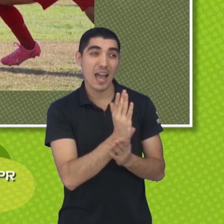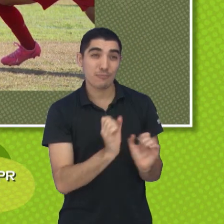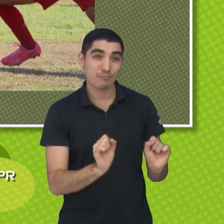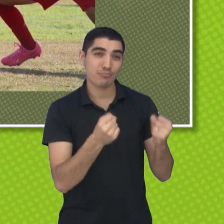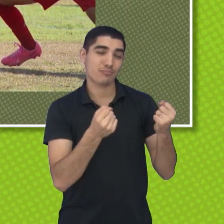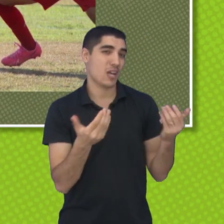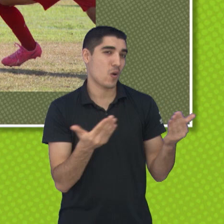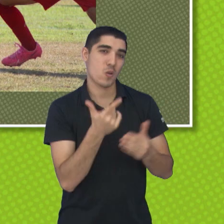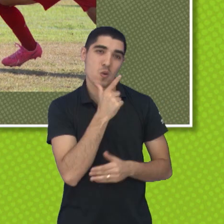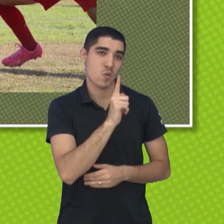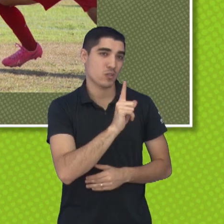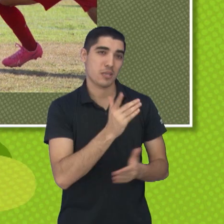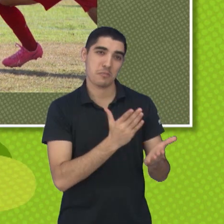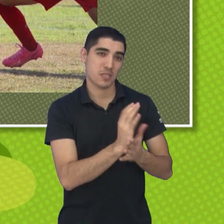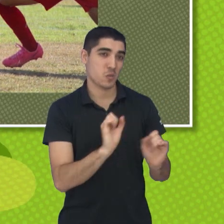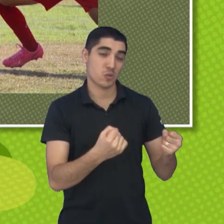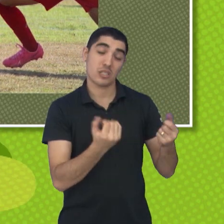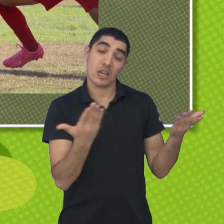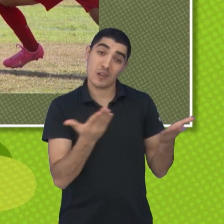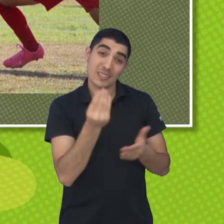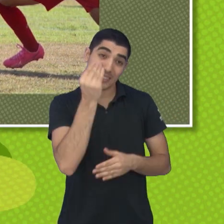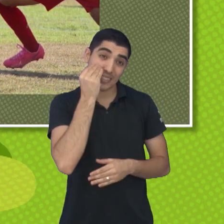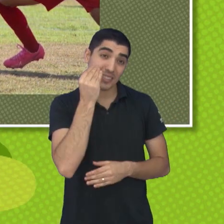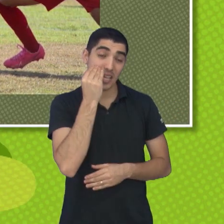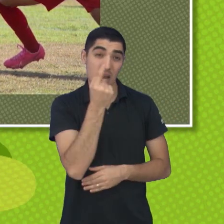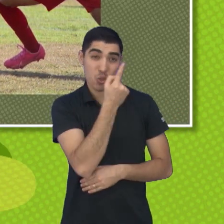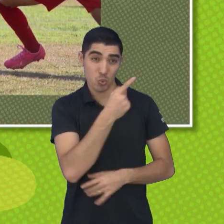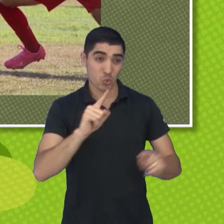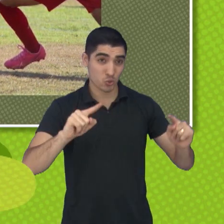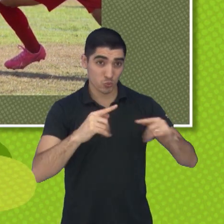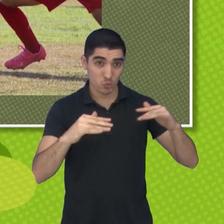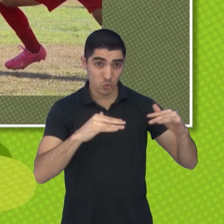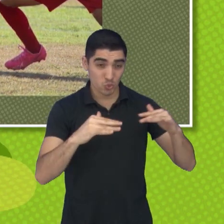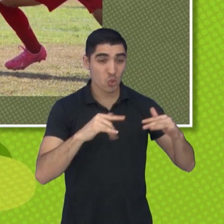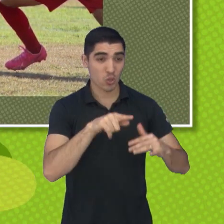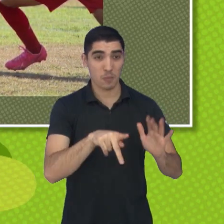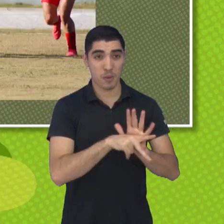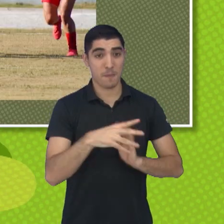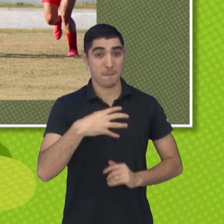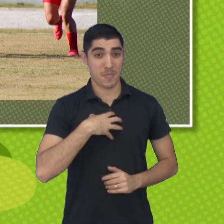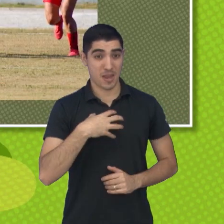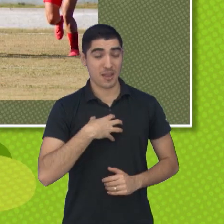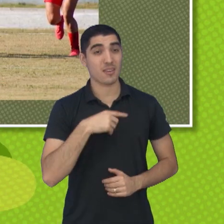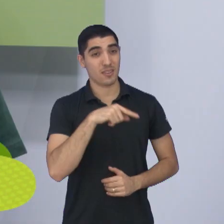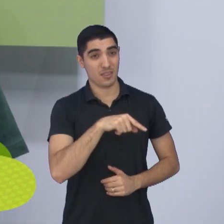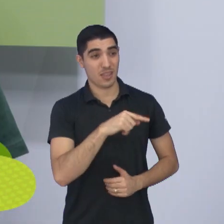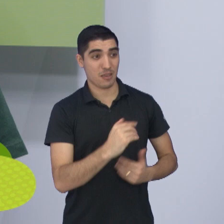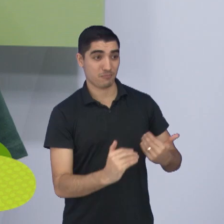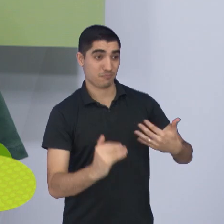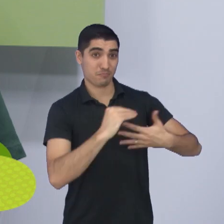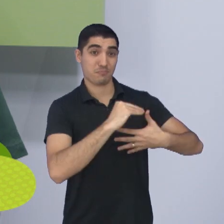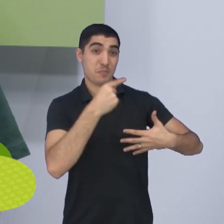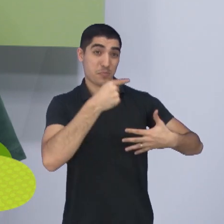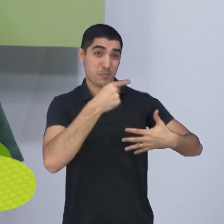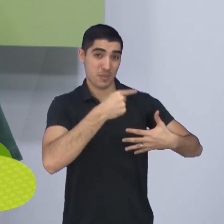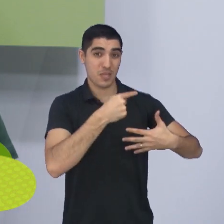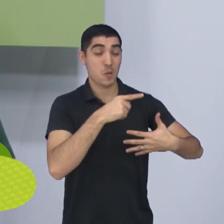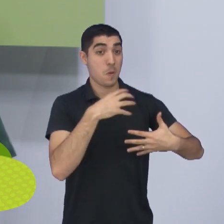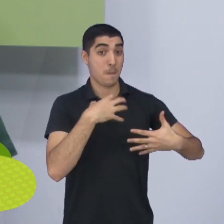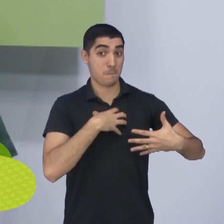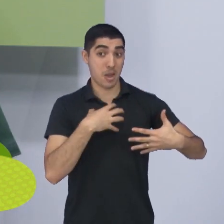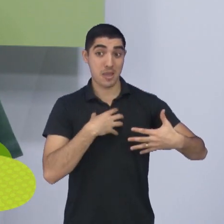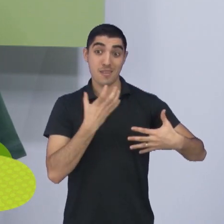mais. Então agora ir para a última rodada contra o Bahia, que é o líder do grupo, muito difícil. O Bahia está